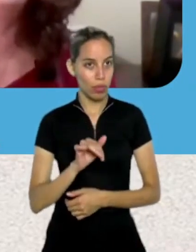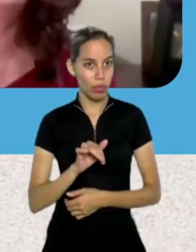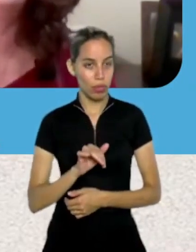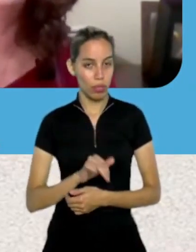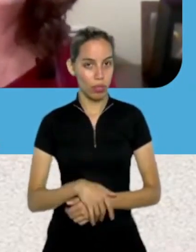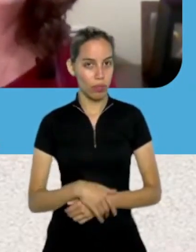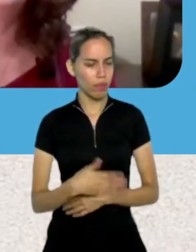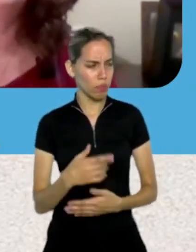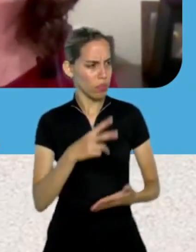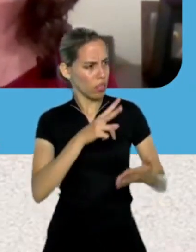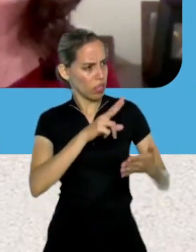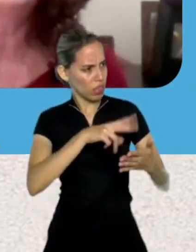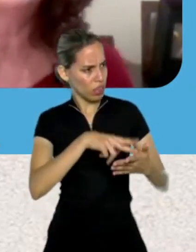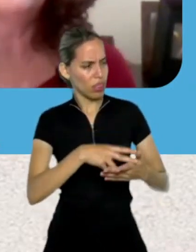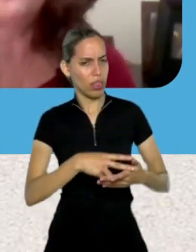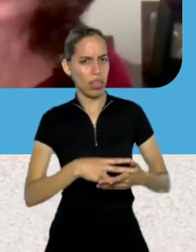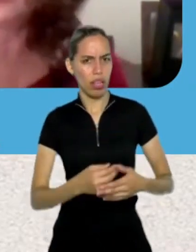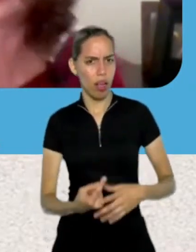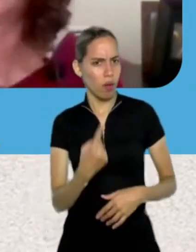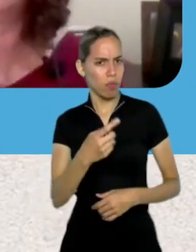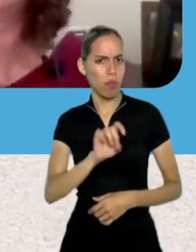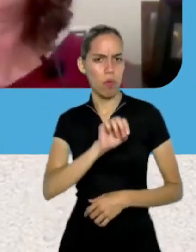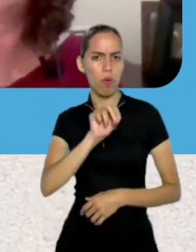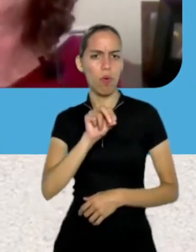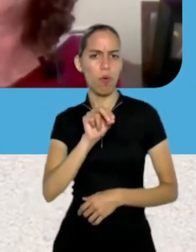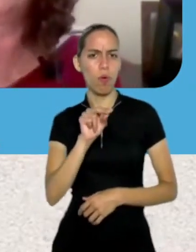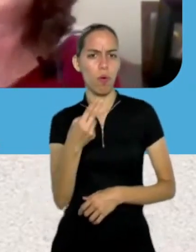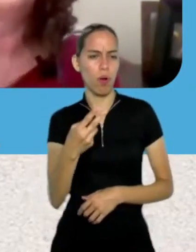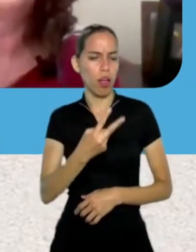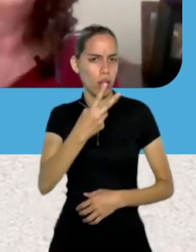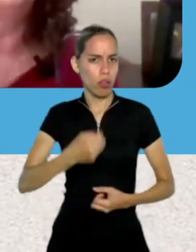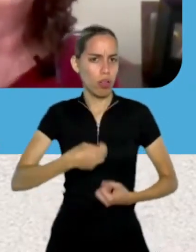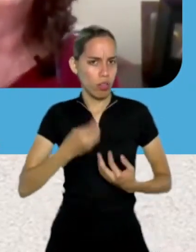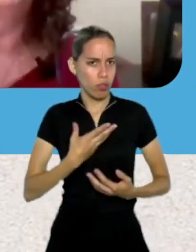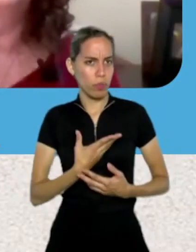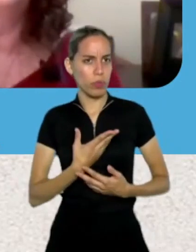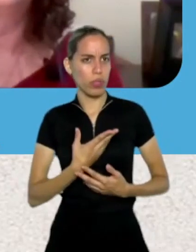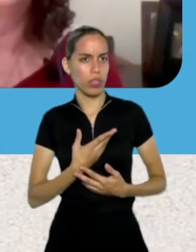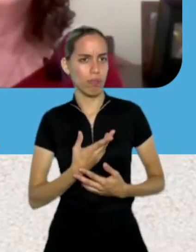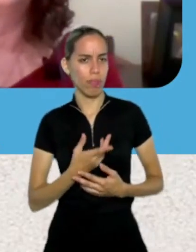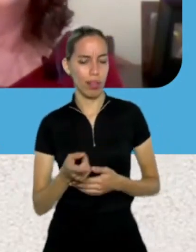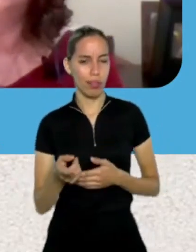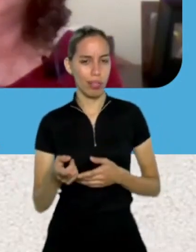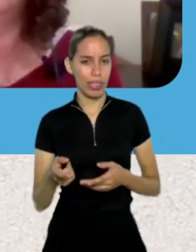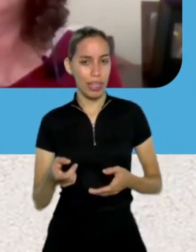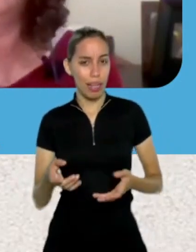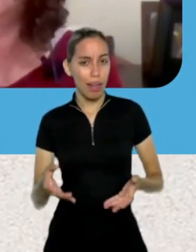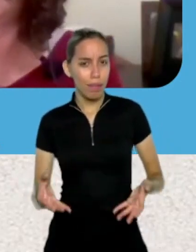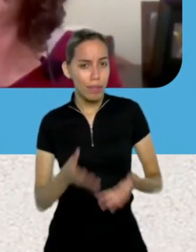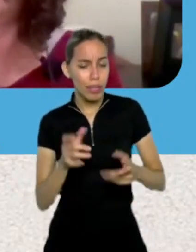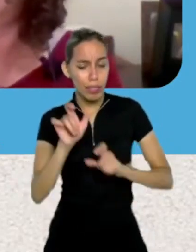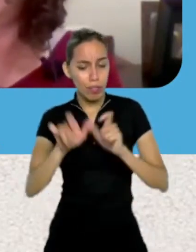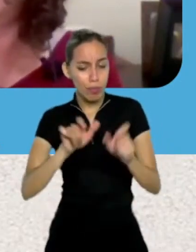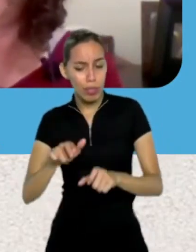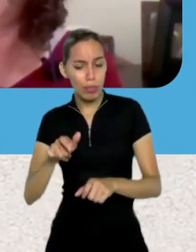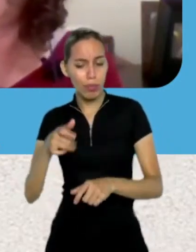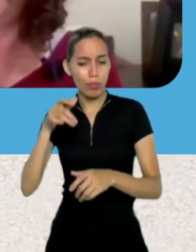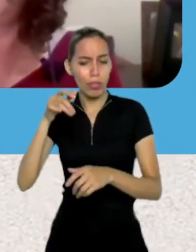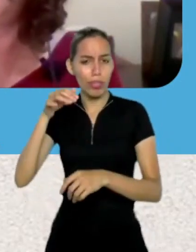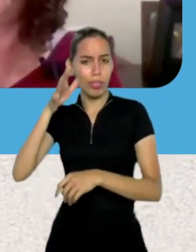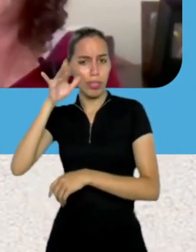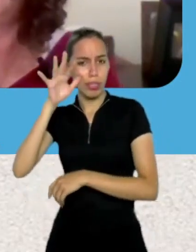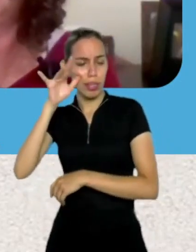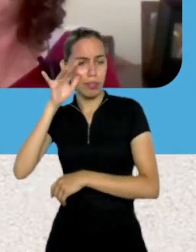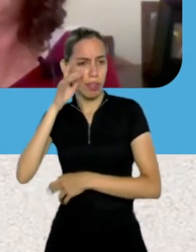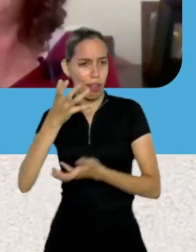ler um ou dois poemas aí da sua escolha para a gente instigar quem está nos vendo para querer já comprar Vamos. o livro